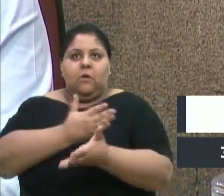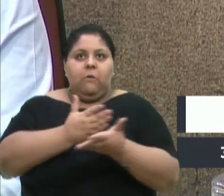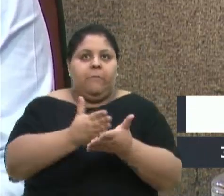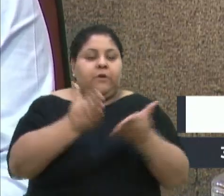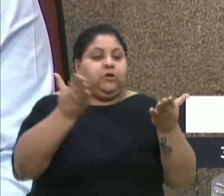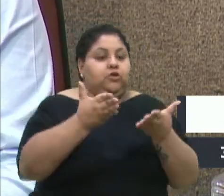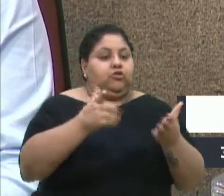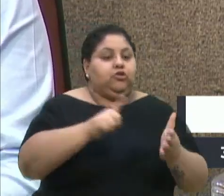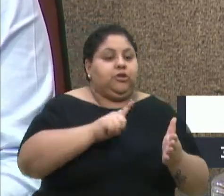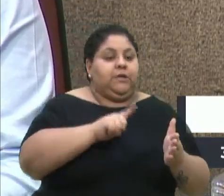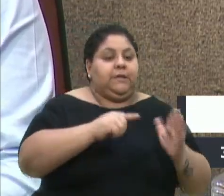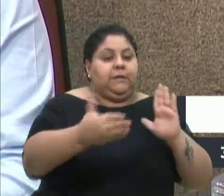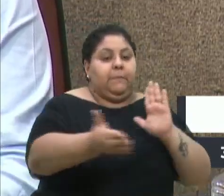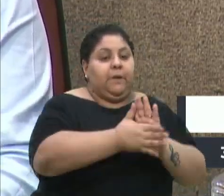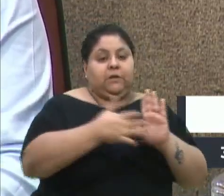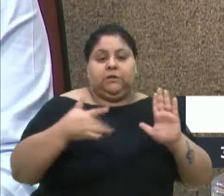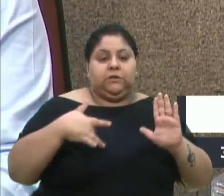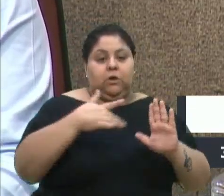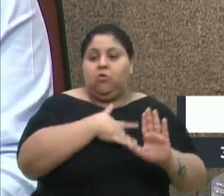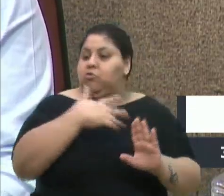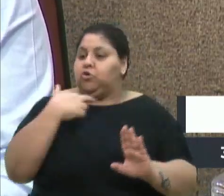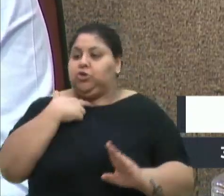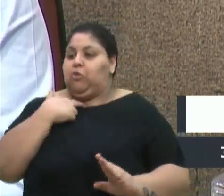plano de saúde não pode mais ser atendido no SUS.